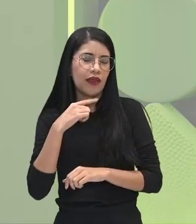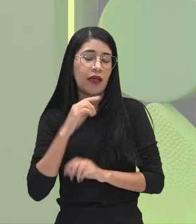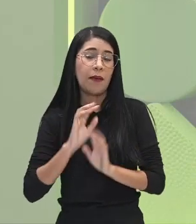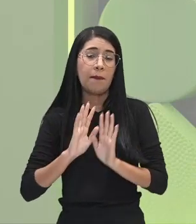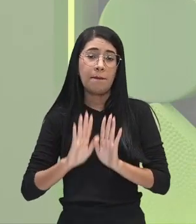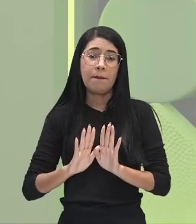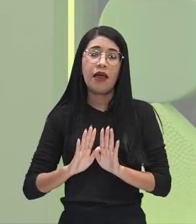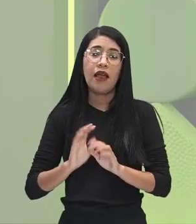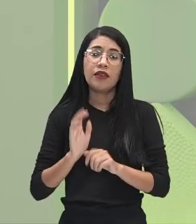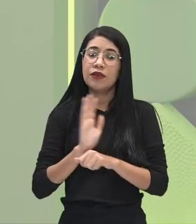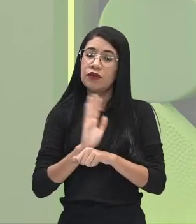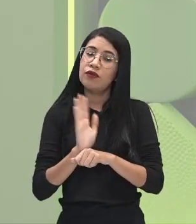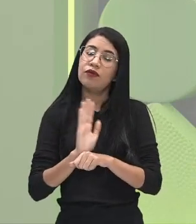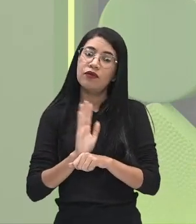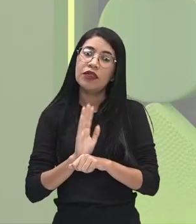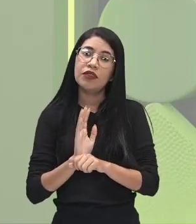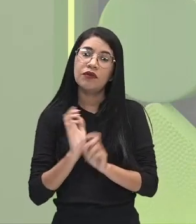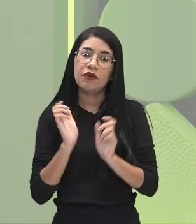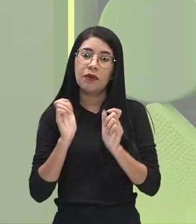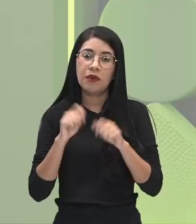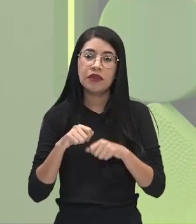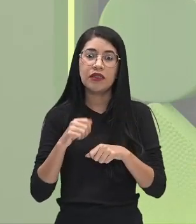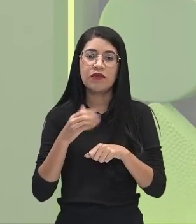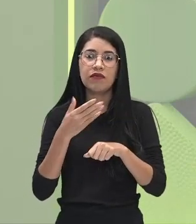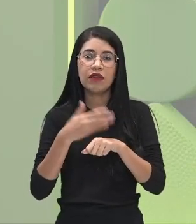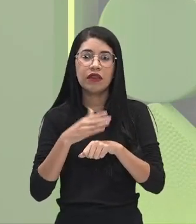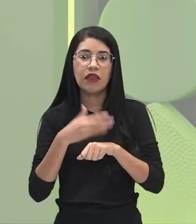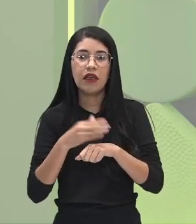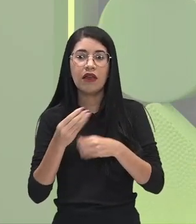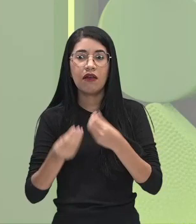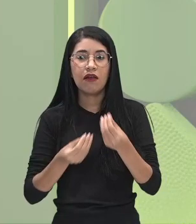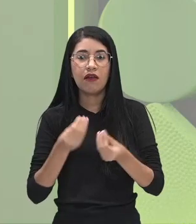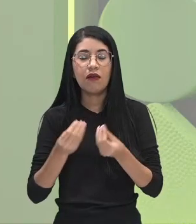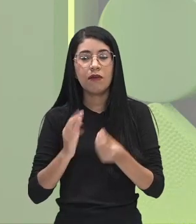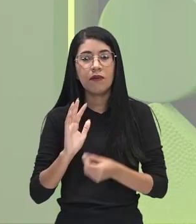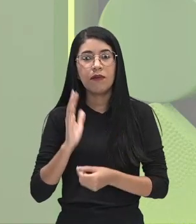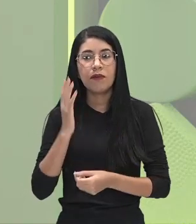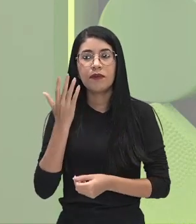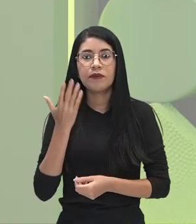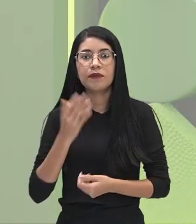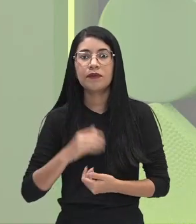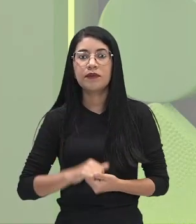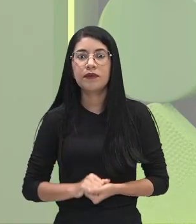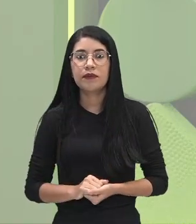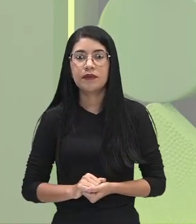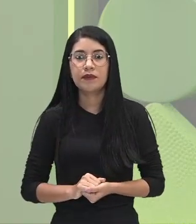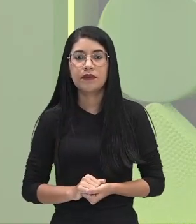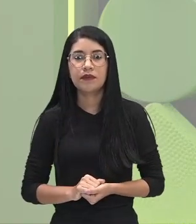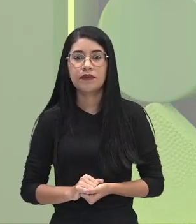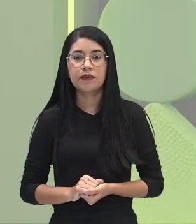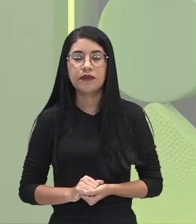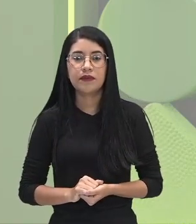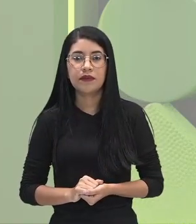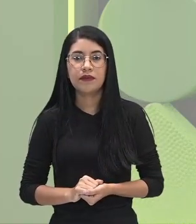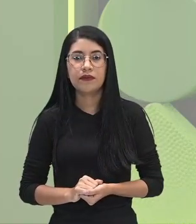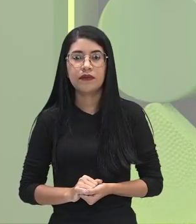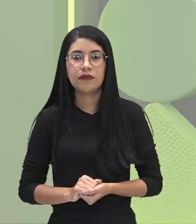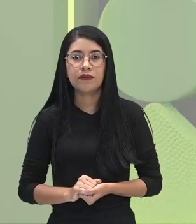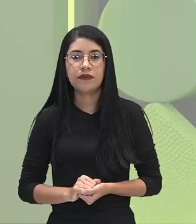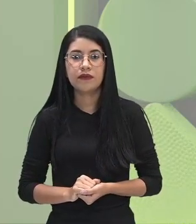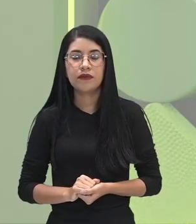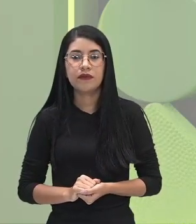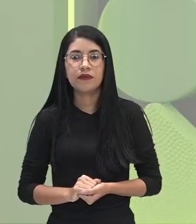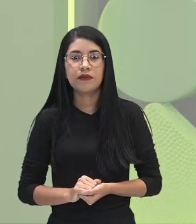aí fez uma simulação do que seria se a gente pudesse ver essas cargas em movimento, tá